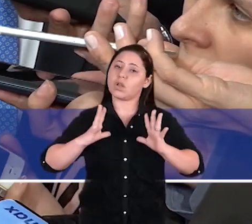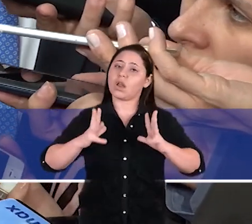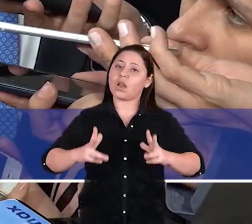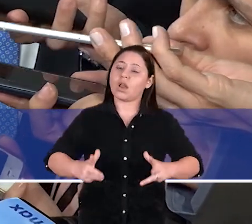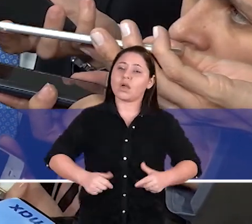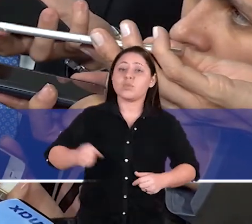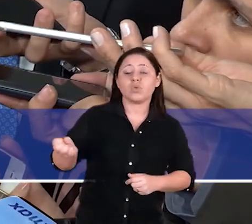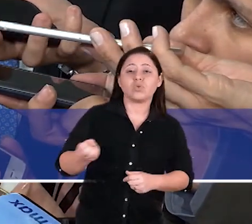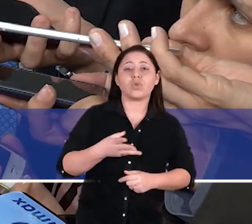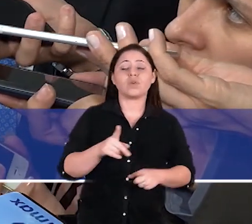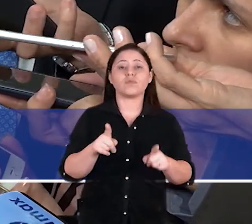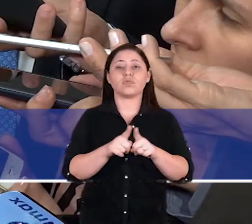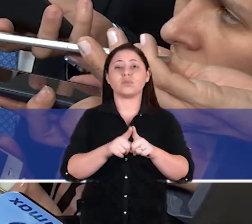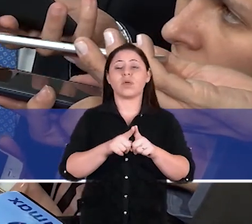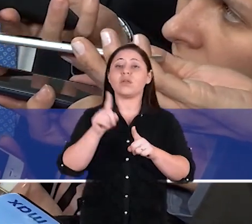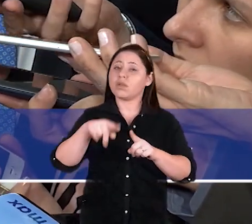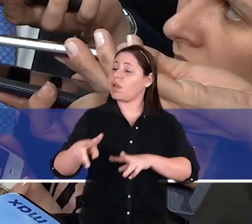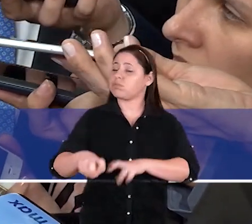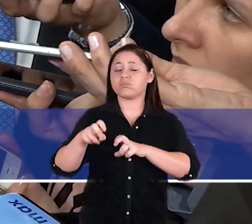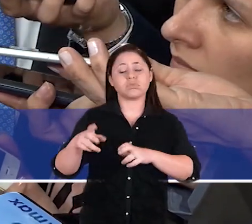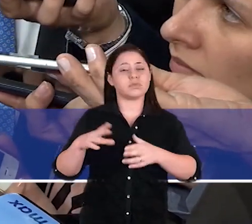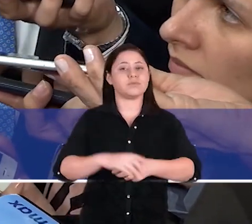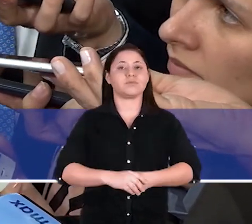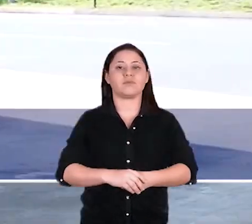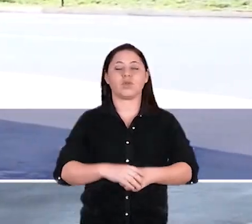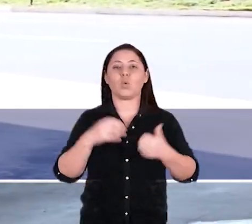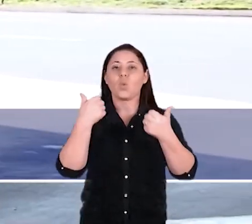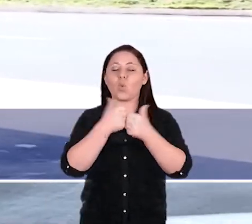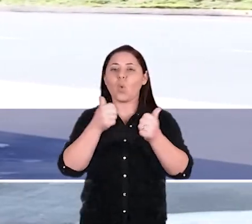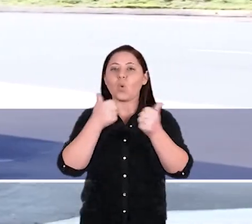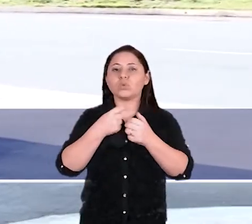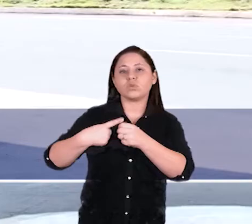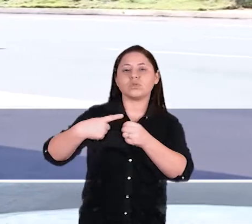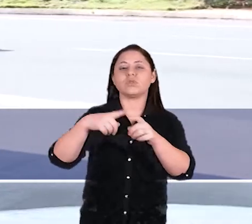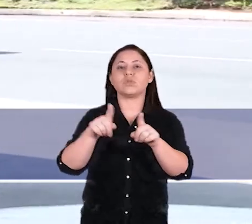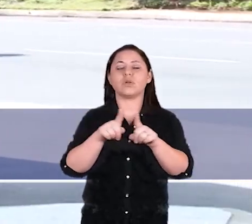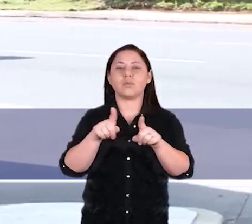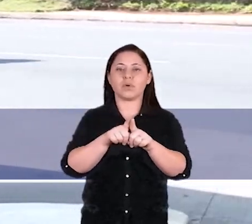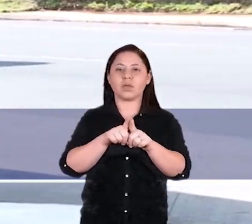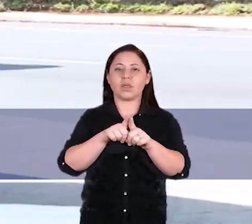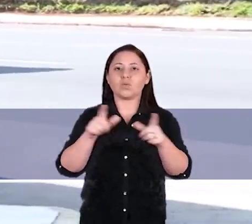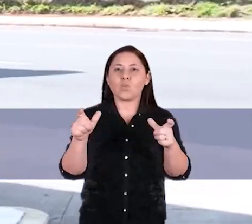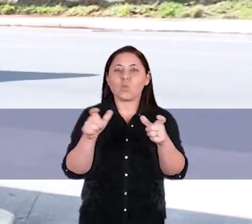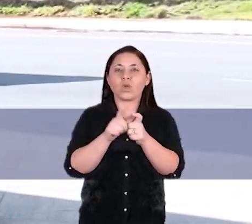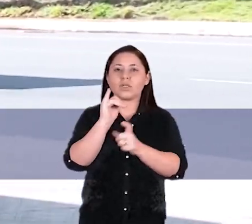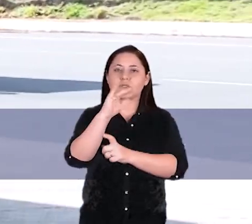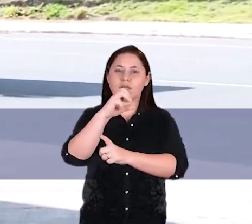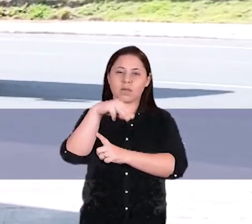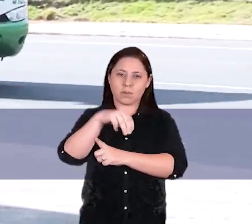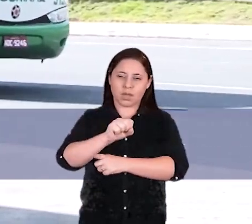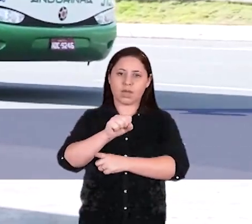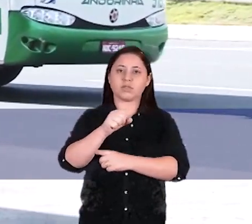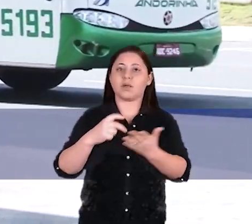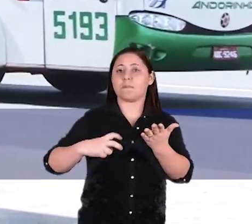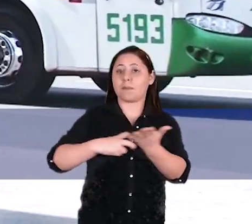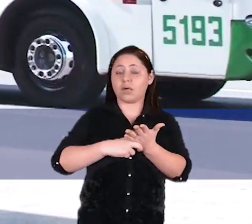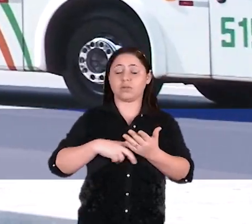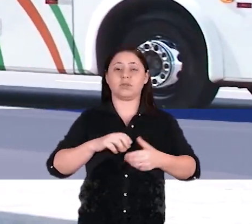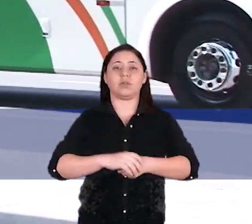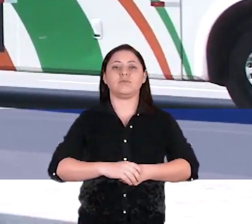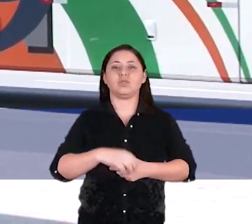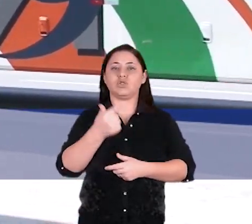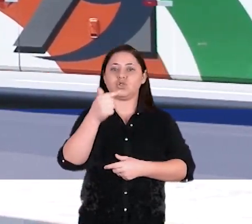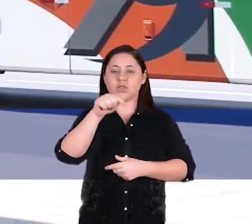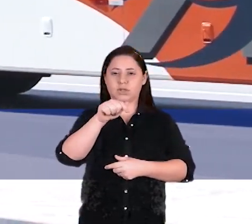uma energia limpa, renovável, e que nós somos produtor. Ônibus intermunicipais também vão ter reduzido o ICMS aplicado sobre